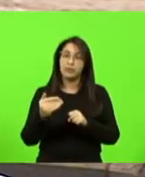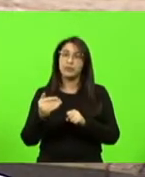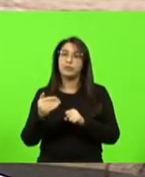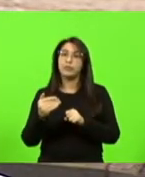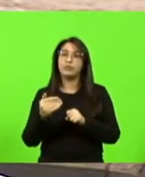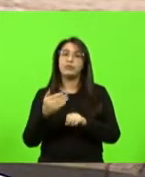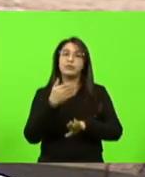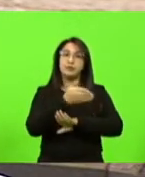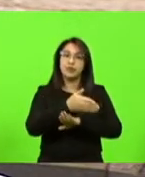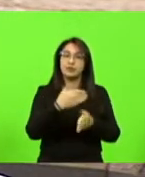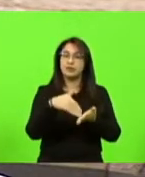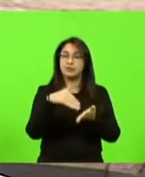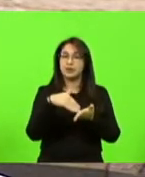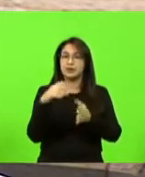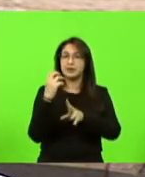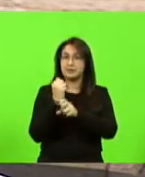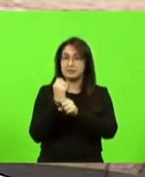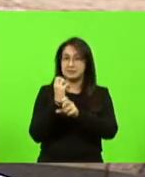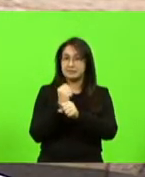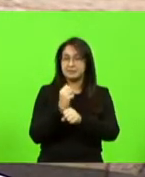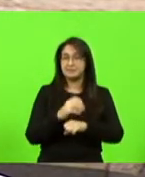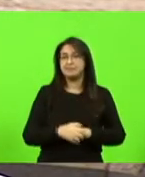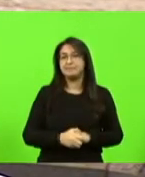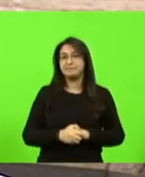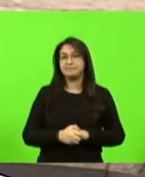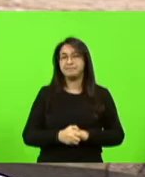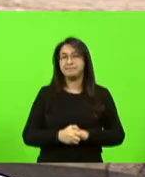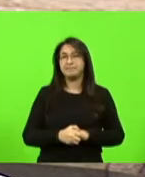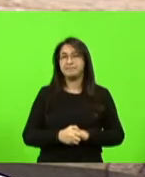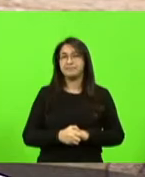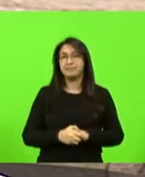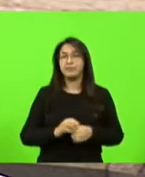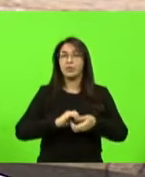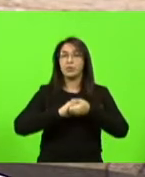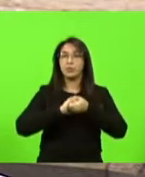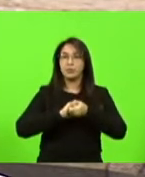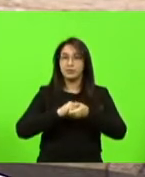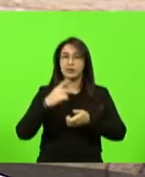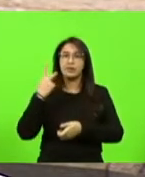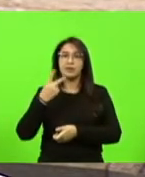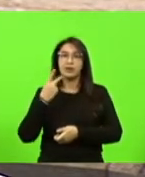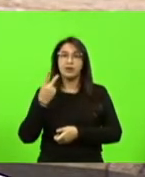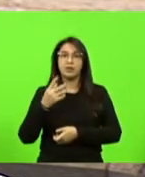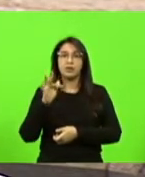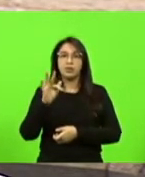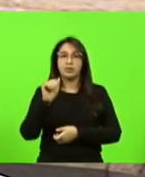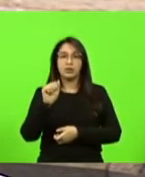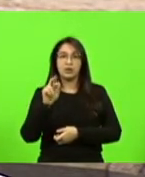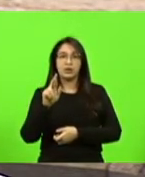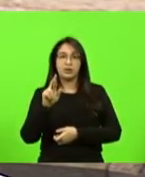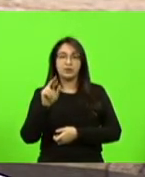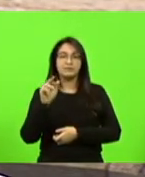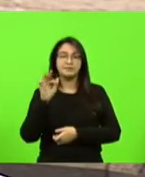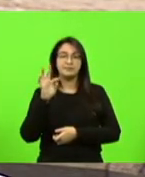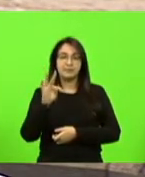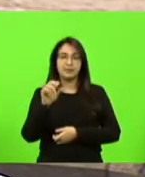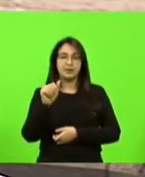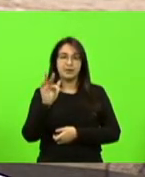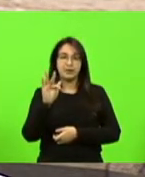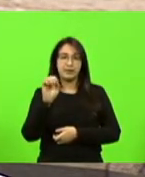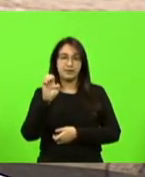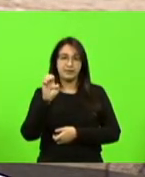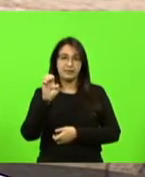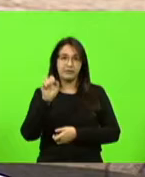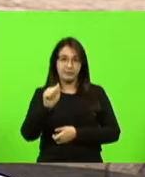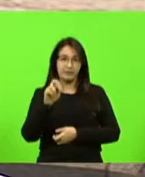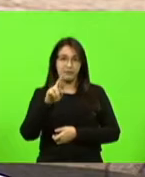da Fazenda. Eu queria aproveitar, cumprimentando também o vereador Taffarel, senhor presidente, se me permite, na tarde de ontem, juntamente